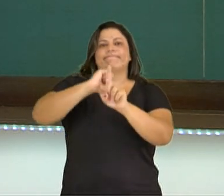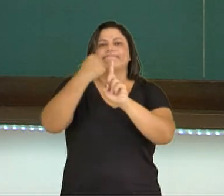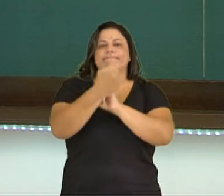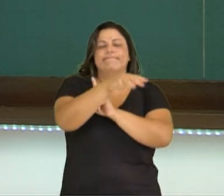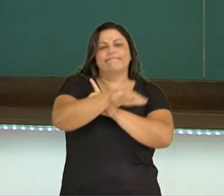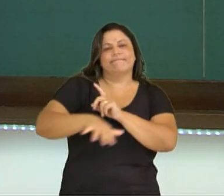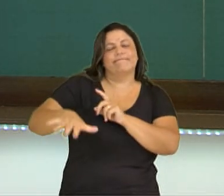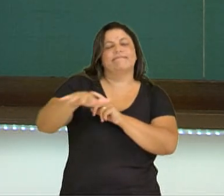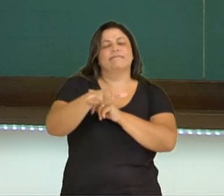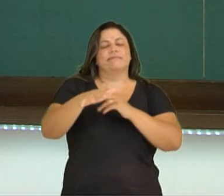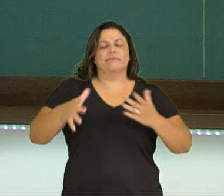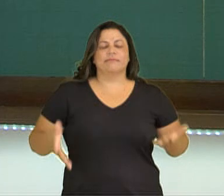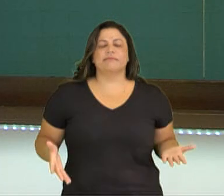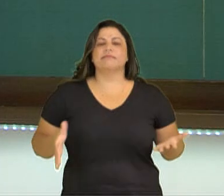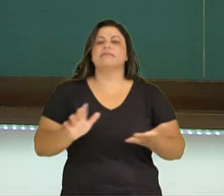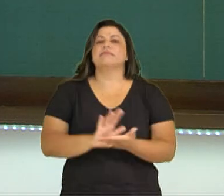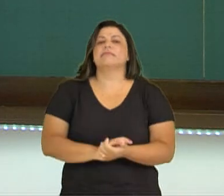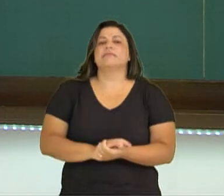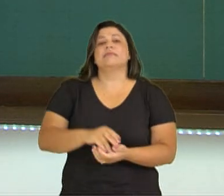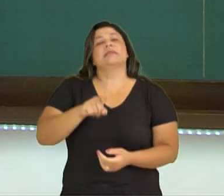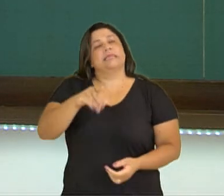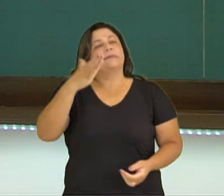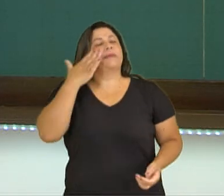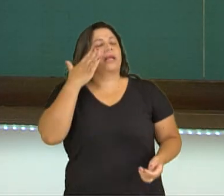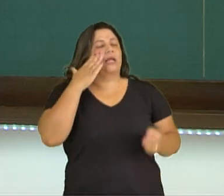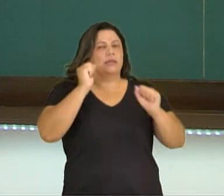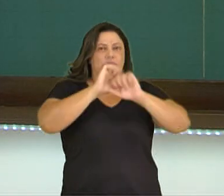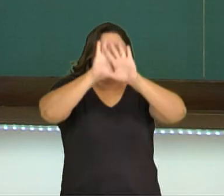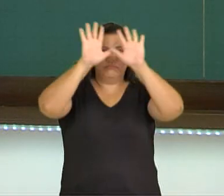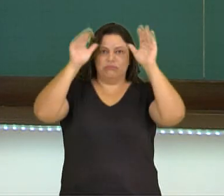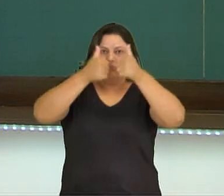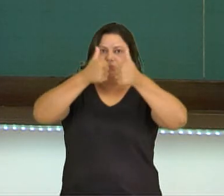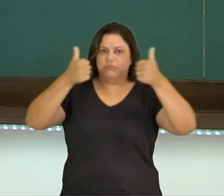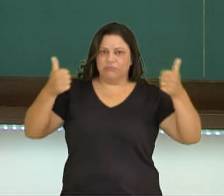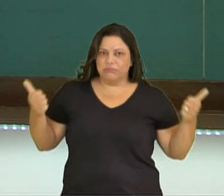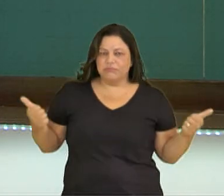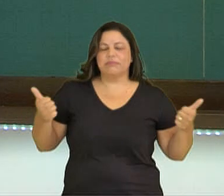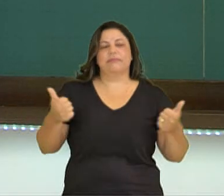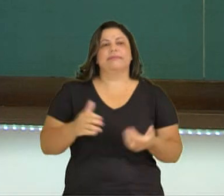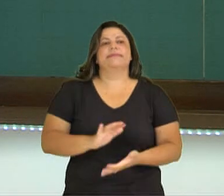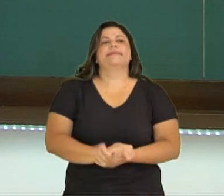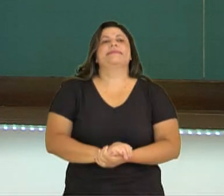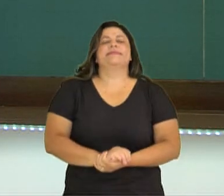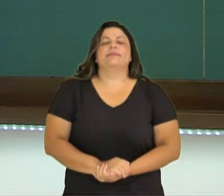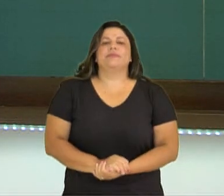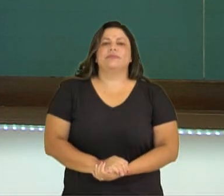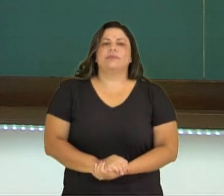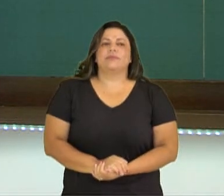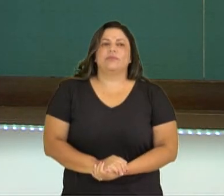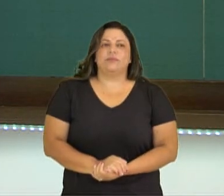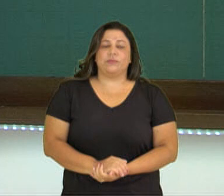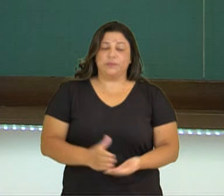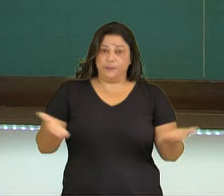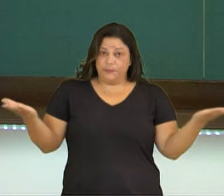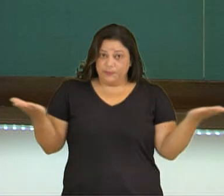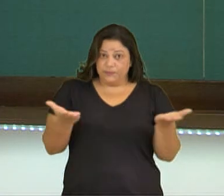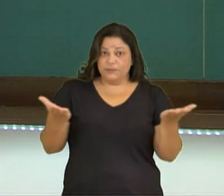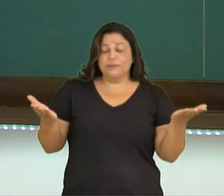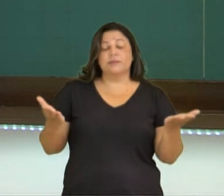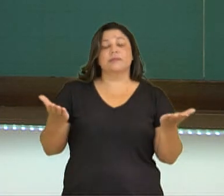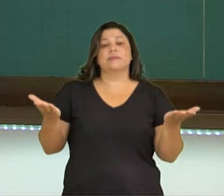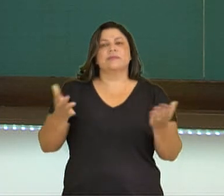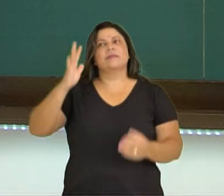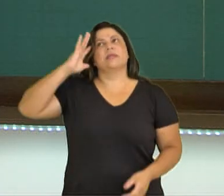sociedade, certo? Então, espero que tenha ficado entendido ali o que a gente queria pensar nesse início. E aí nós